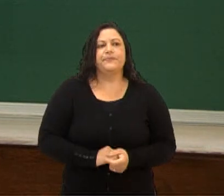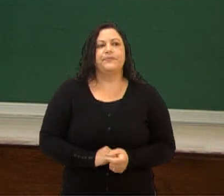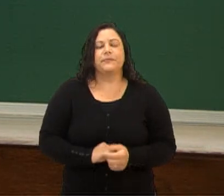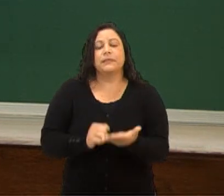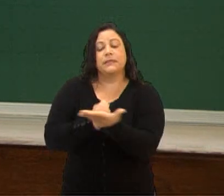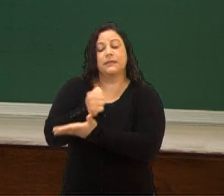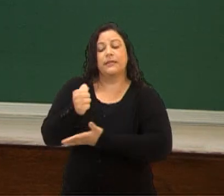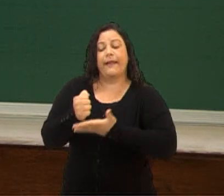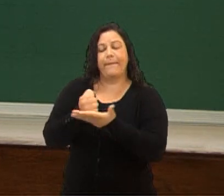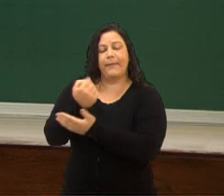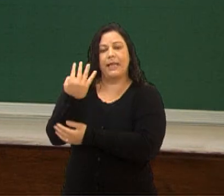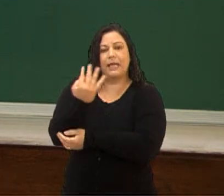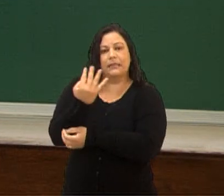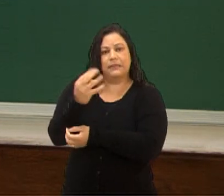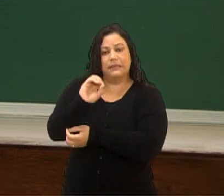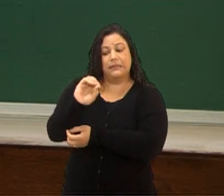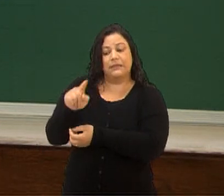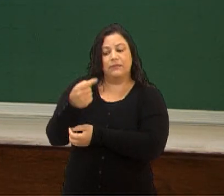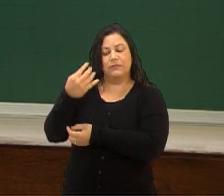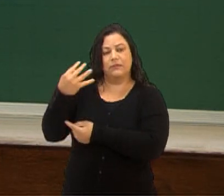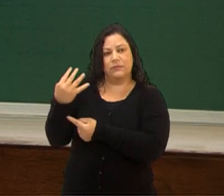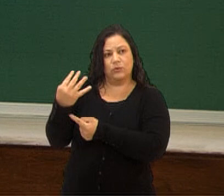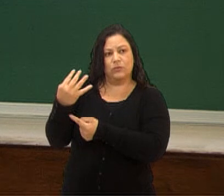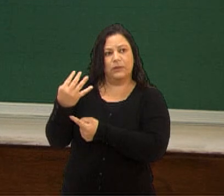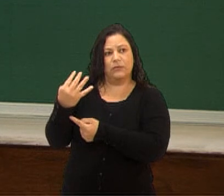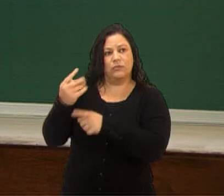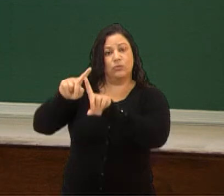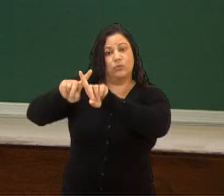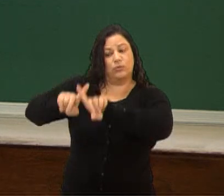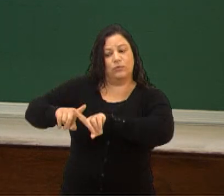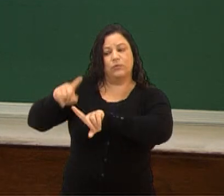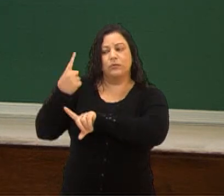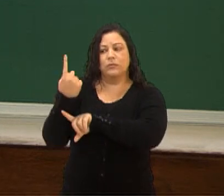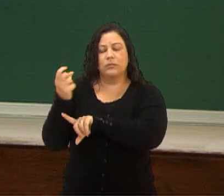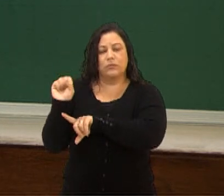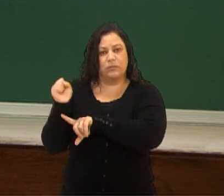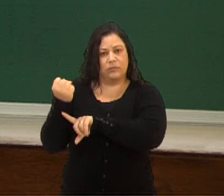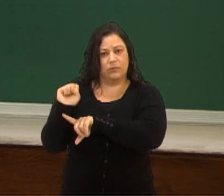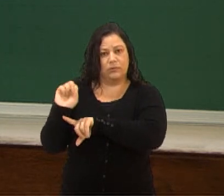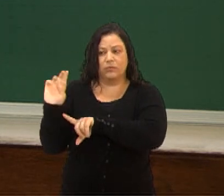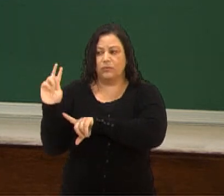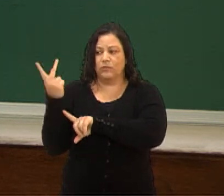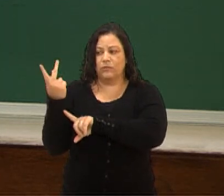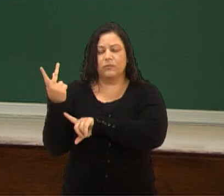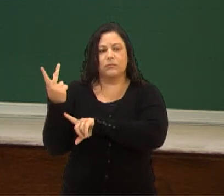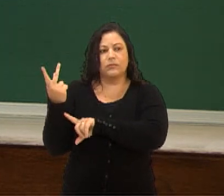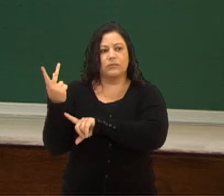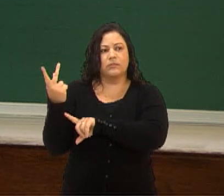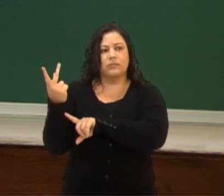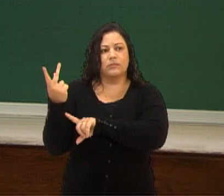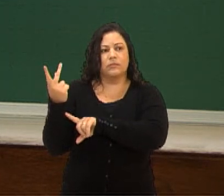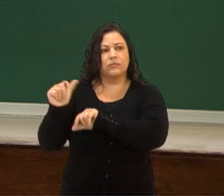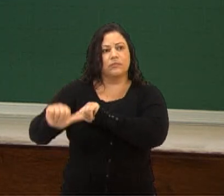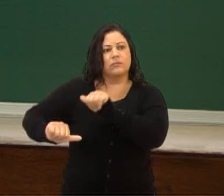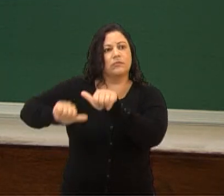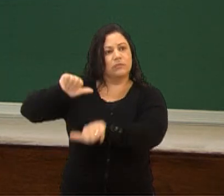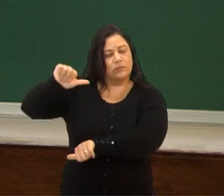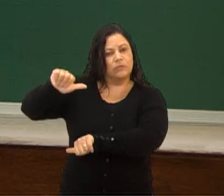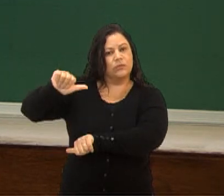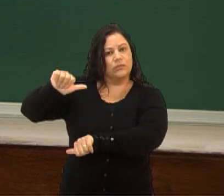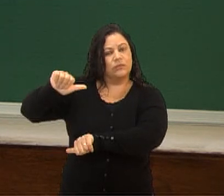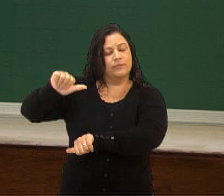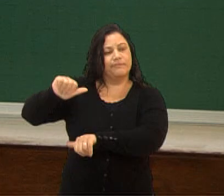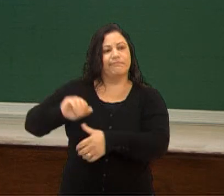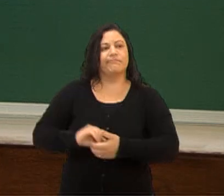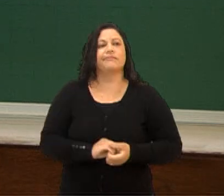milímetros vezes 18 centímetros na altura. 4 milímetros transformado em centímetros, 0,4